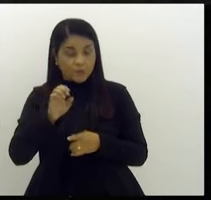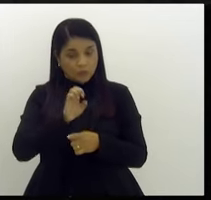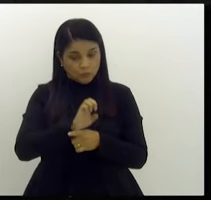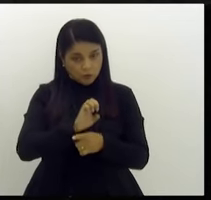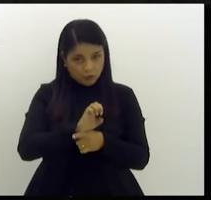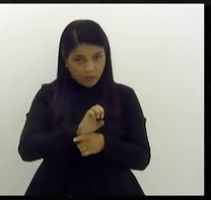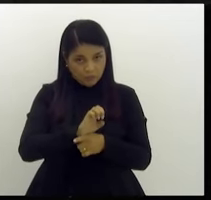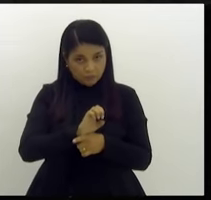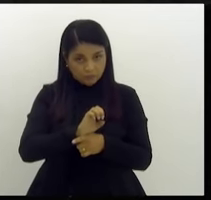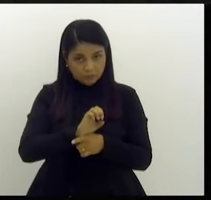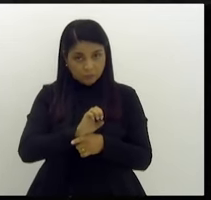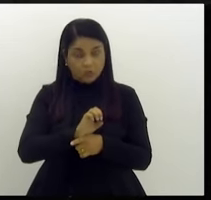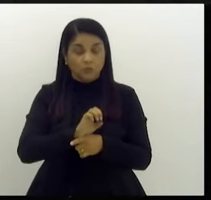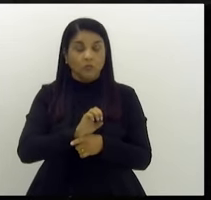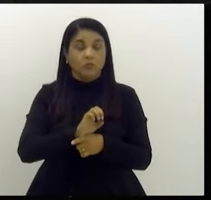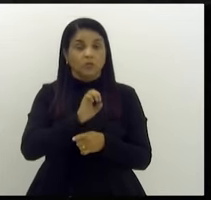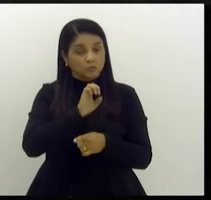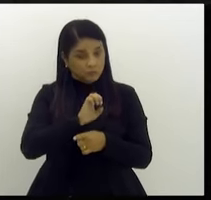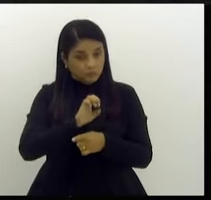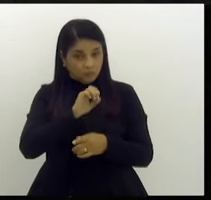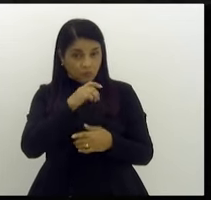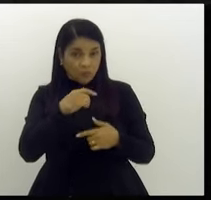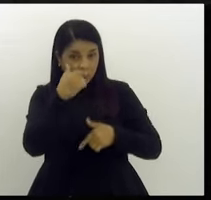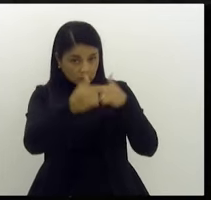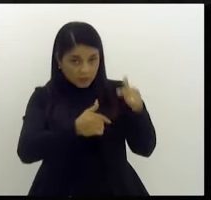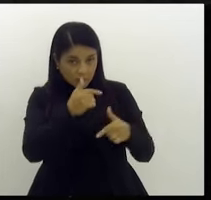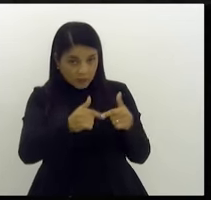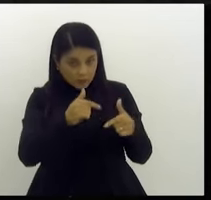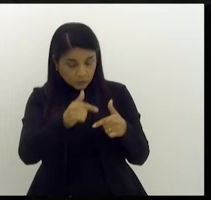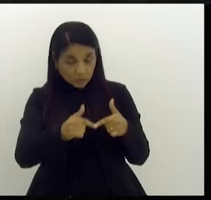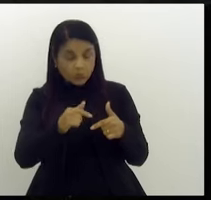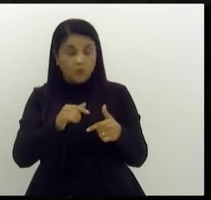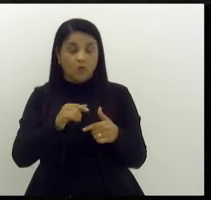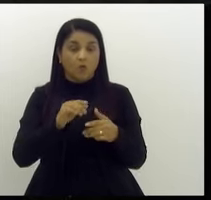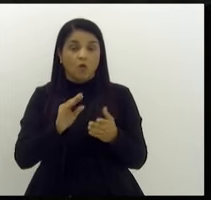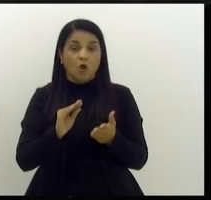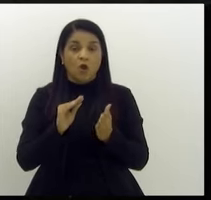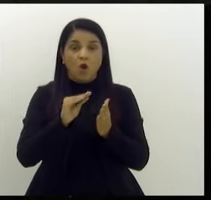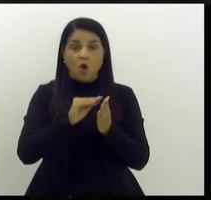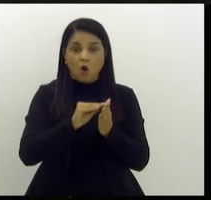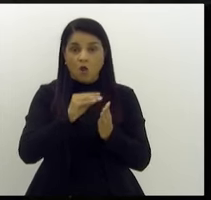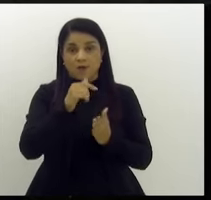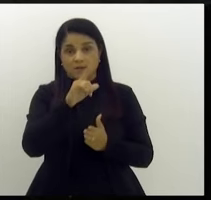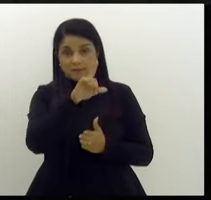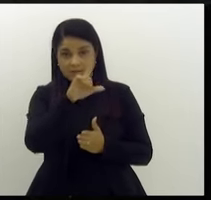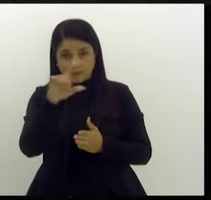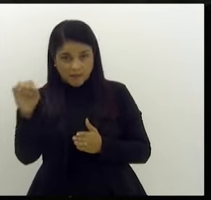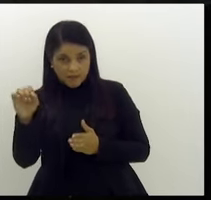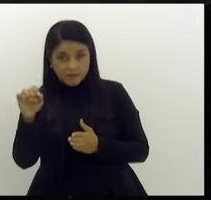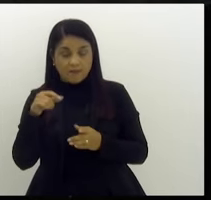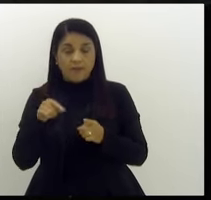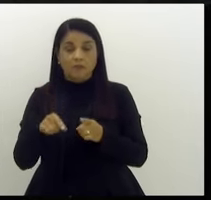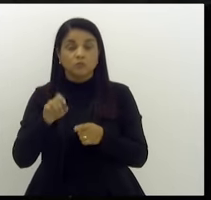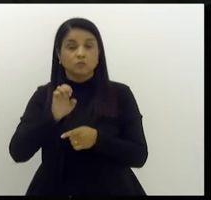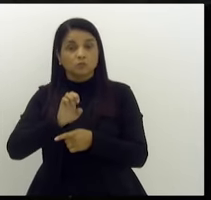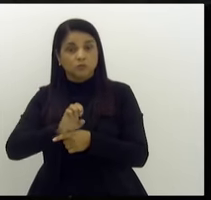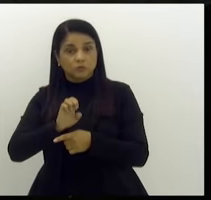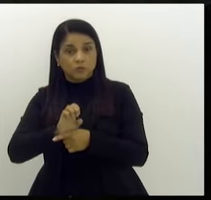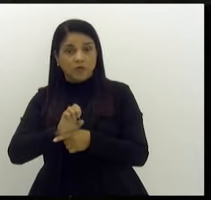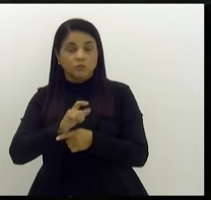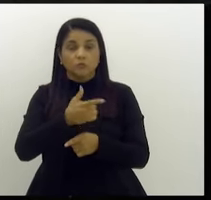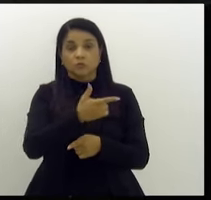100 Aliás o trabalhador colocou 100 o estado coloca 100 trabalhador colocou 200 o estado coloca pelo menos